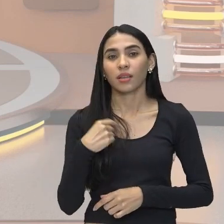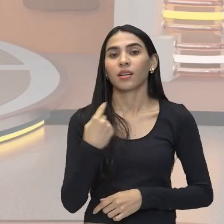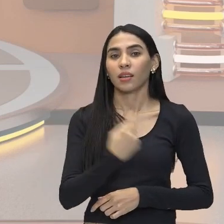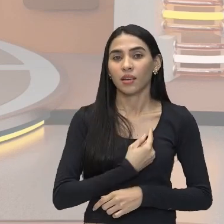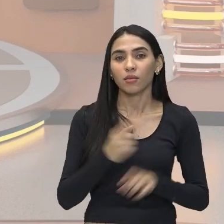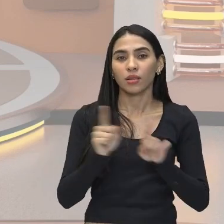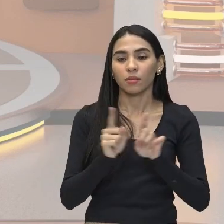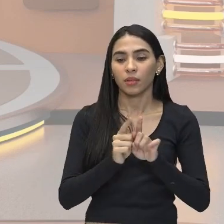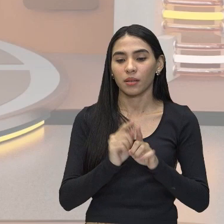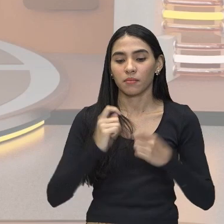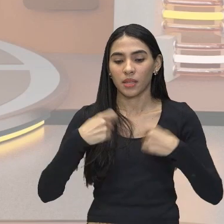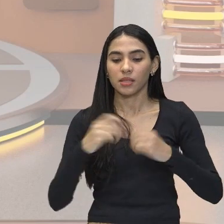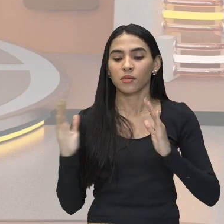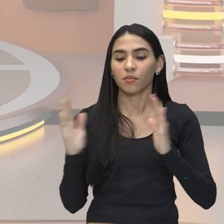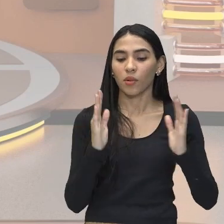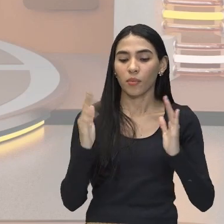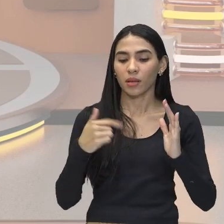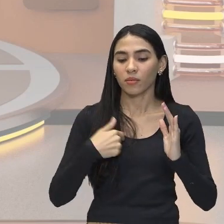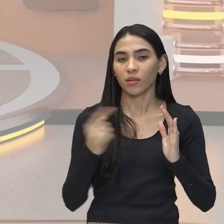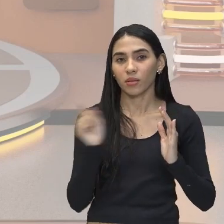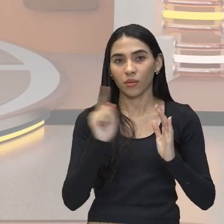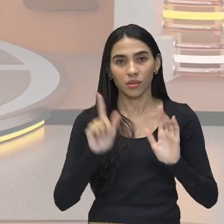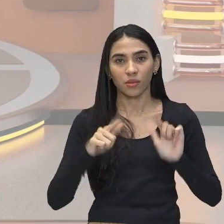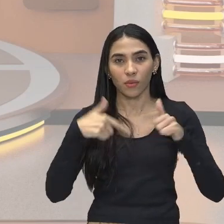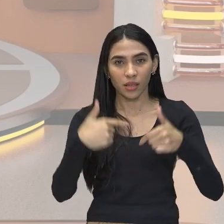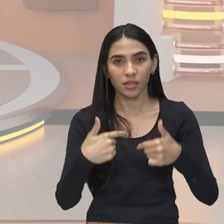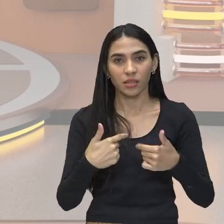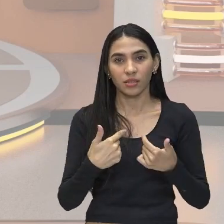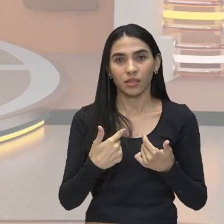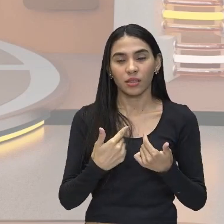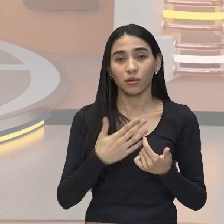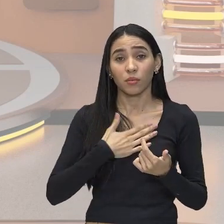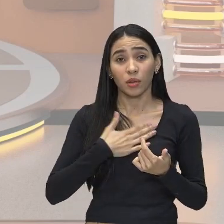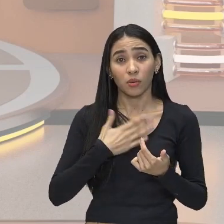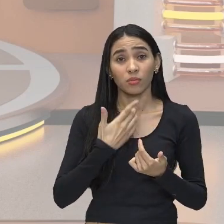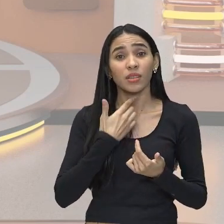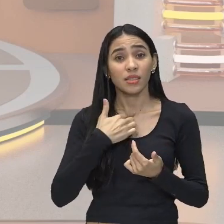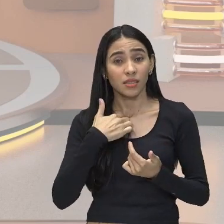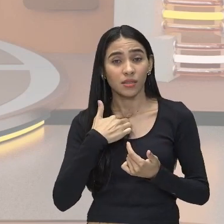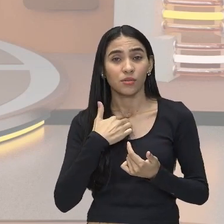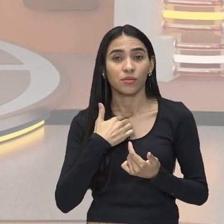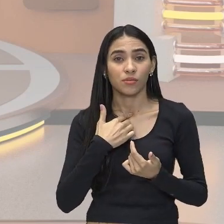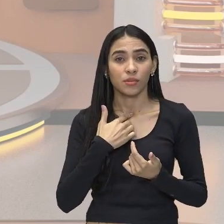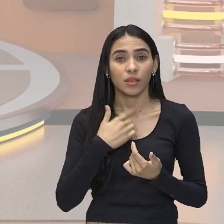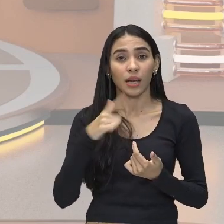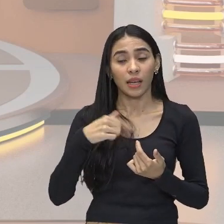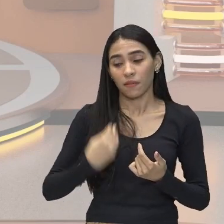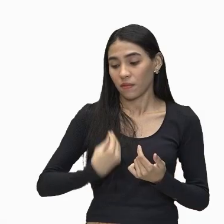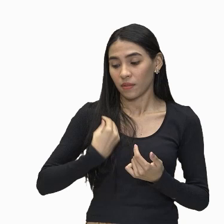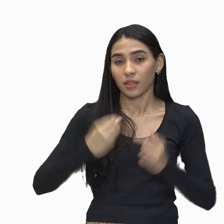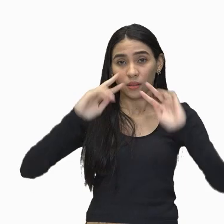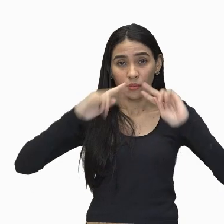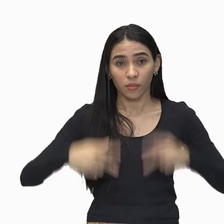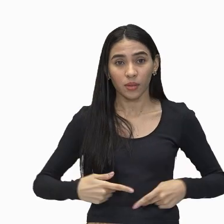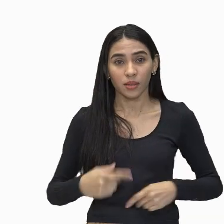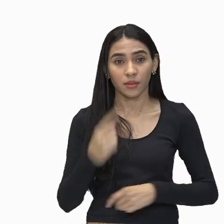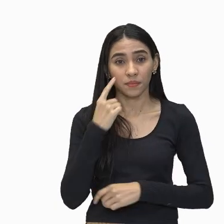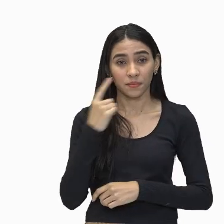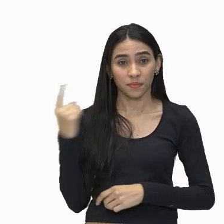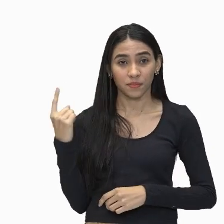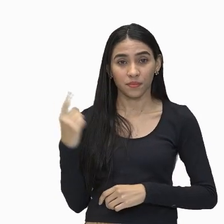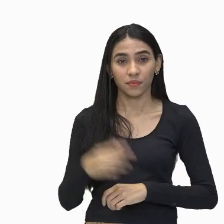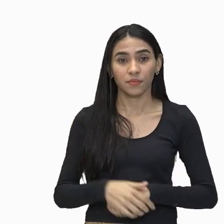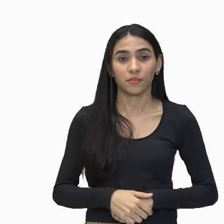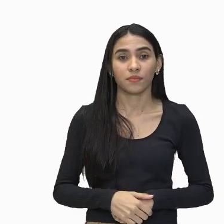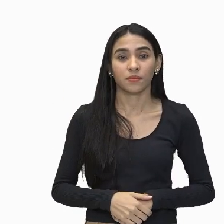ter momentos que eu não vou poder agir da maneira como eu gostaria de agir. Essa é a nossa vida humana. Vamos entender? Vamos